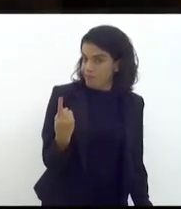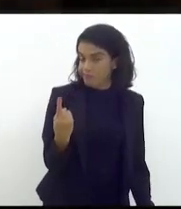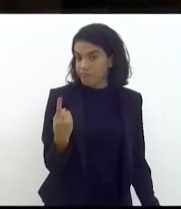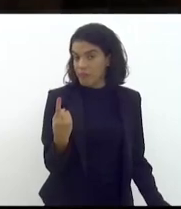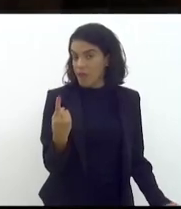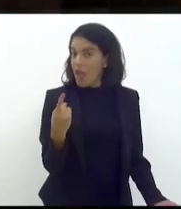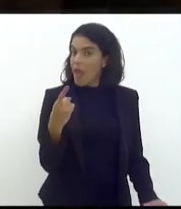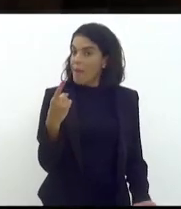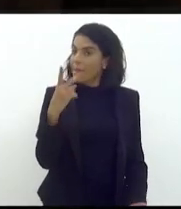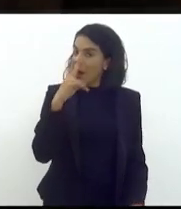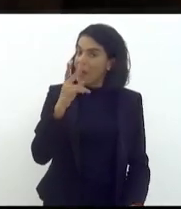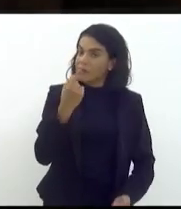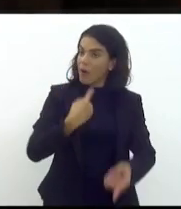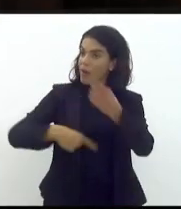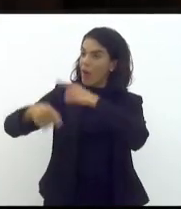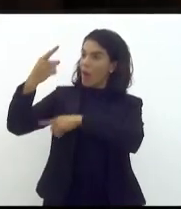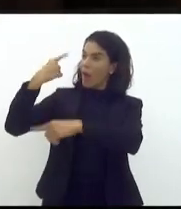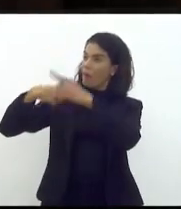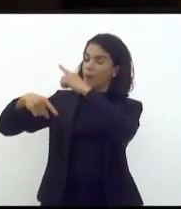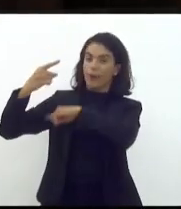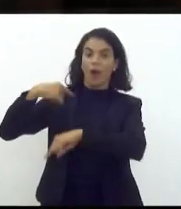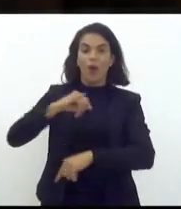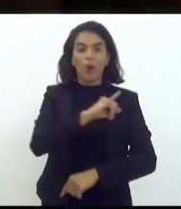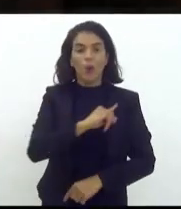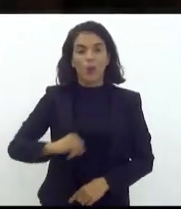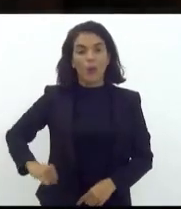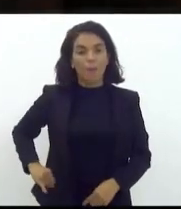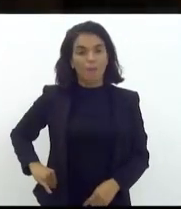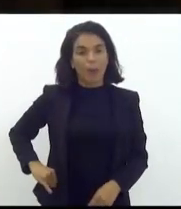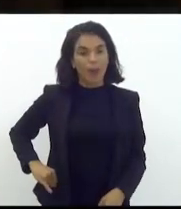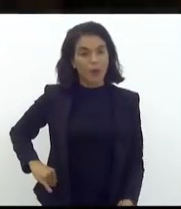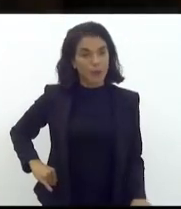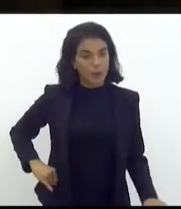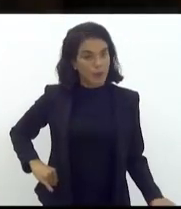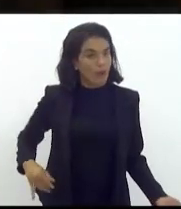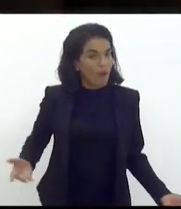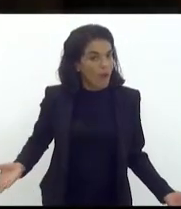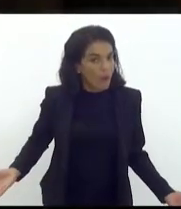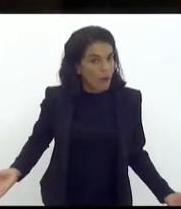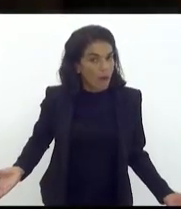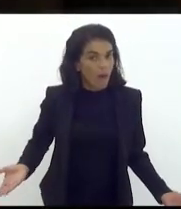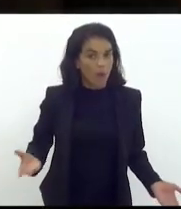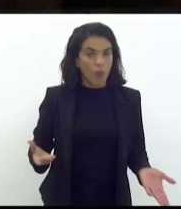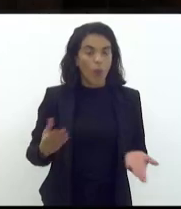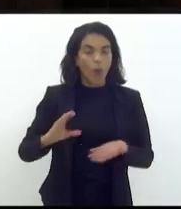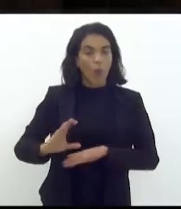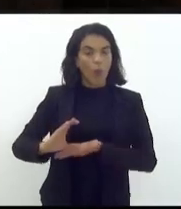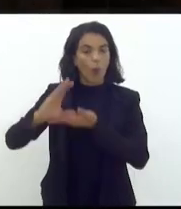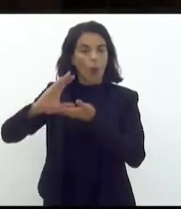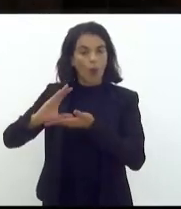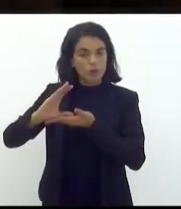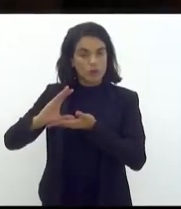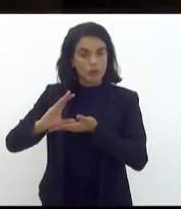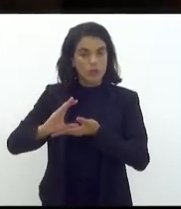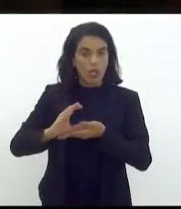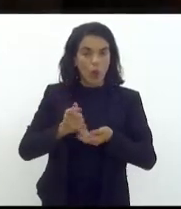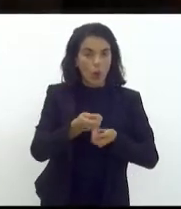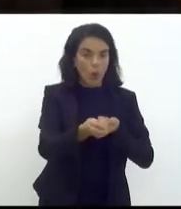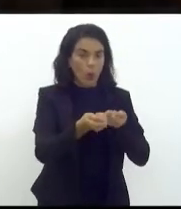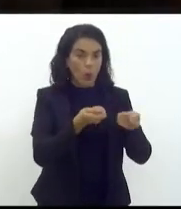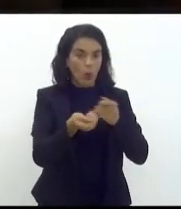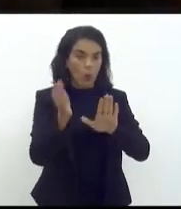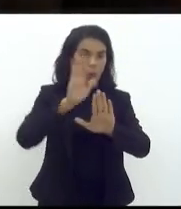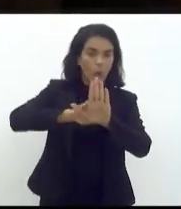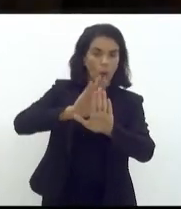voltar um império um Imperador eleito com um conselho deliberativo